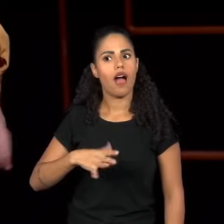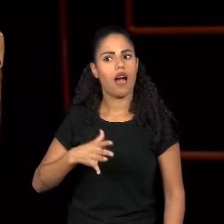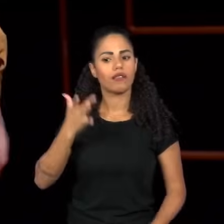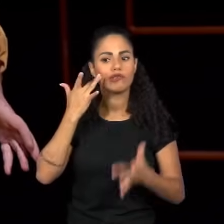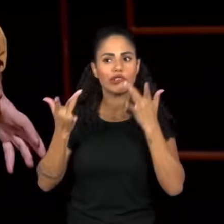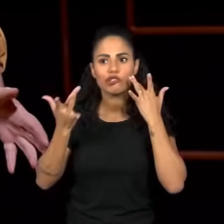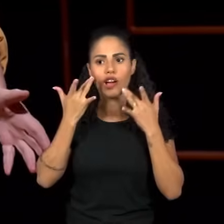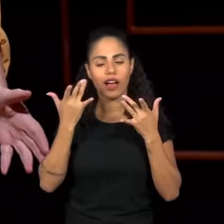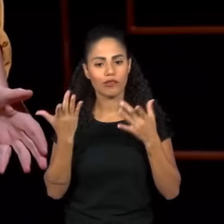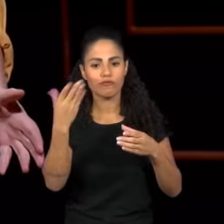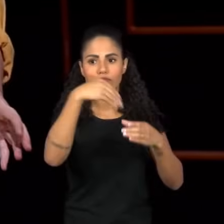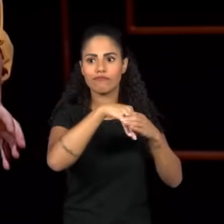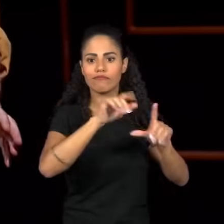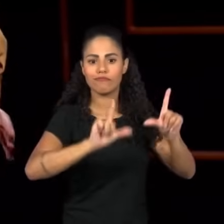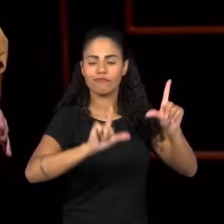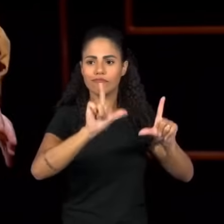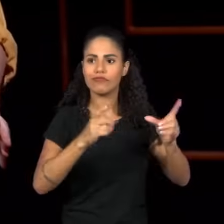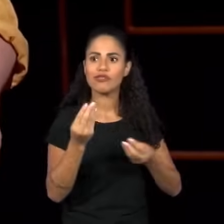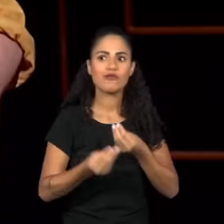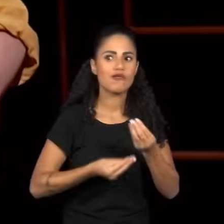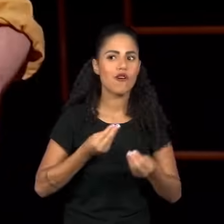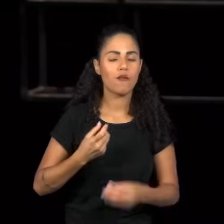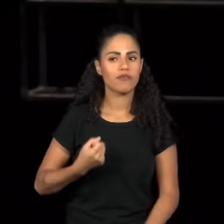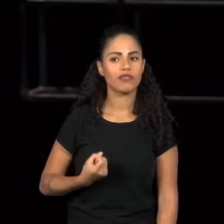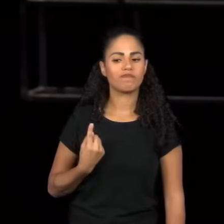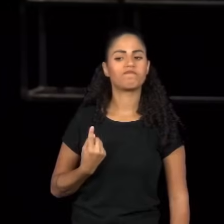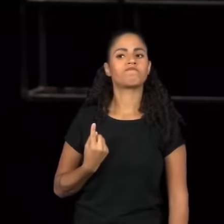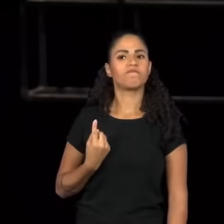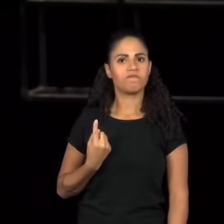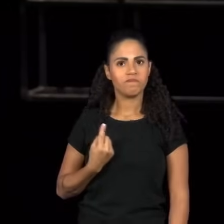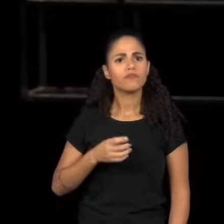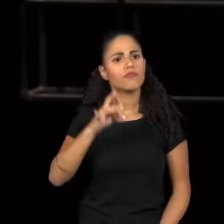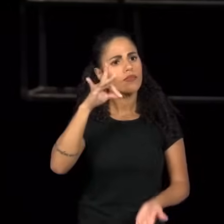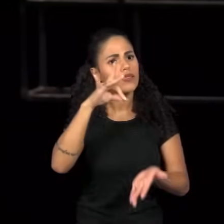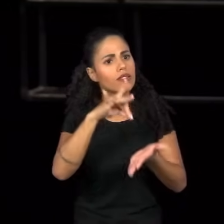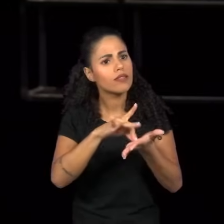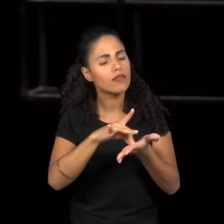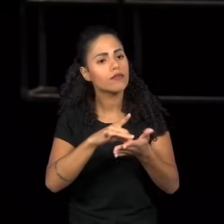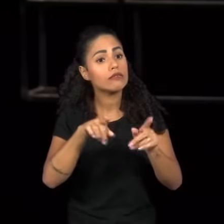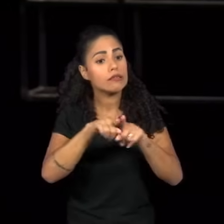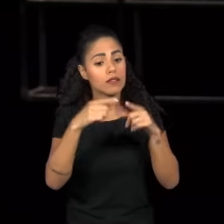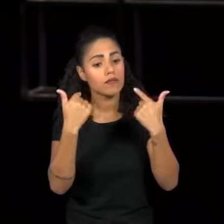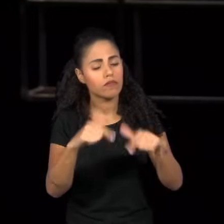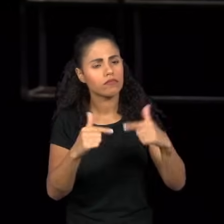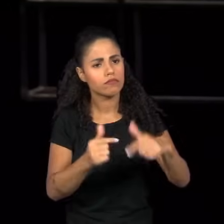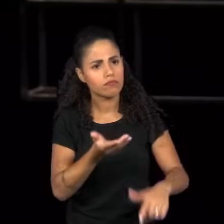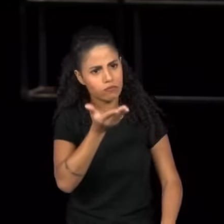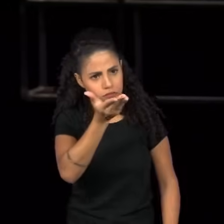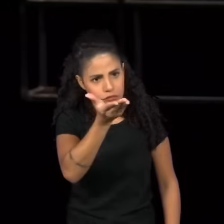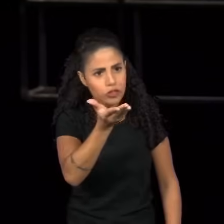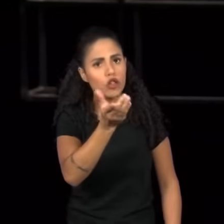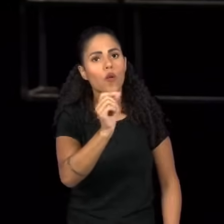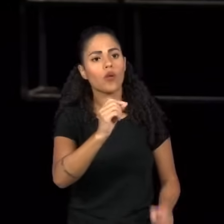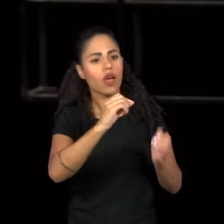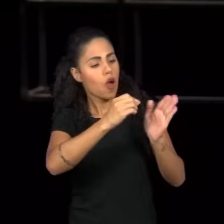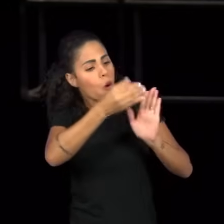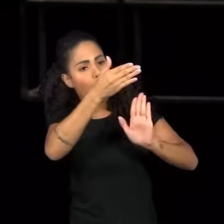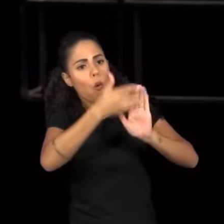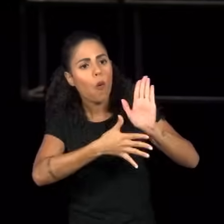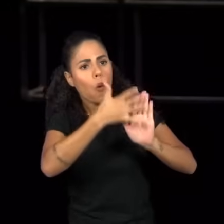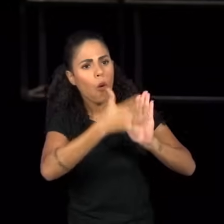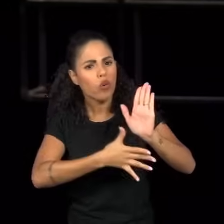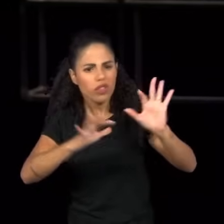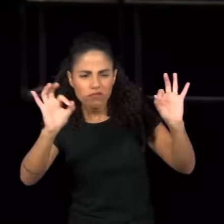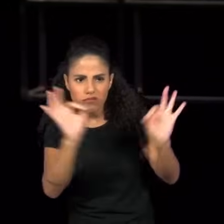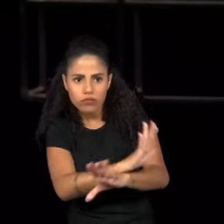porque o que é aquilo, não? E é exatamente um desses trabalhos que não tem um roteiro pré-definido, que